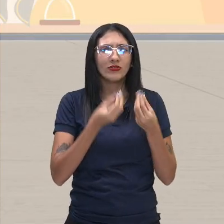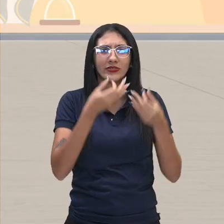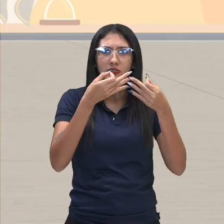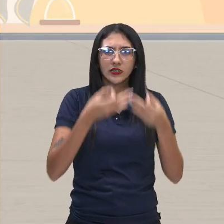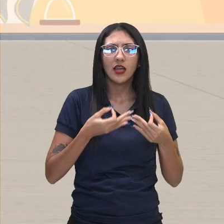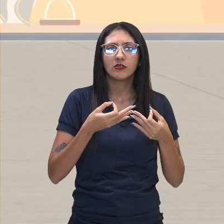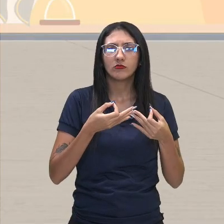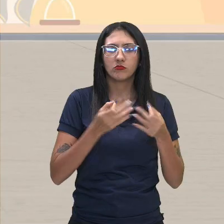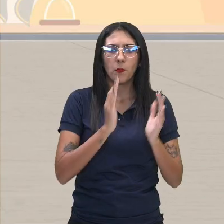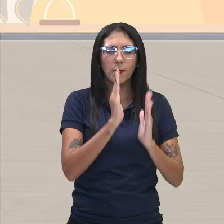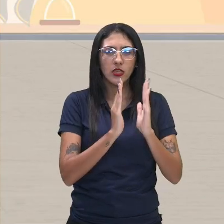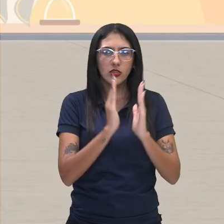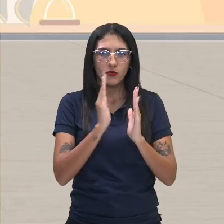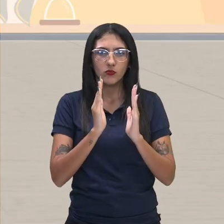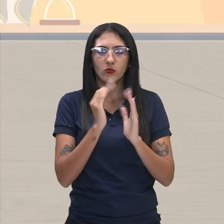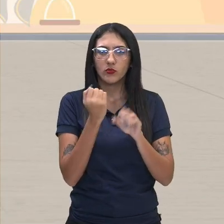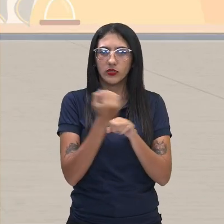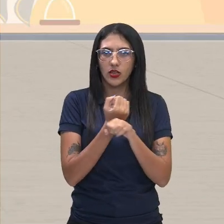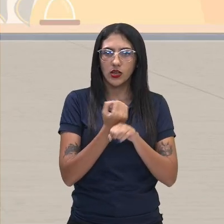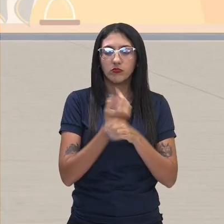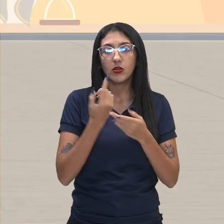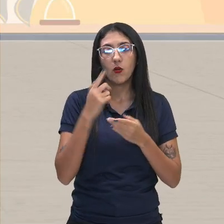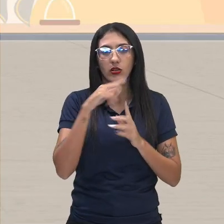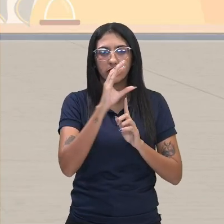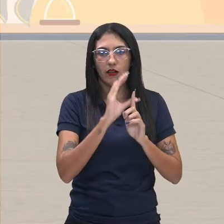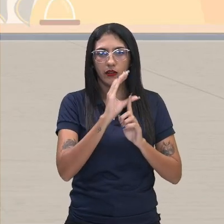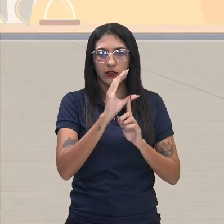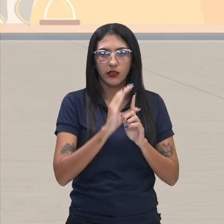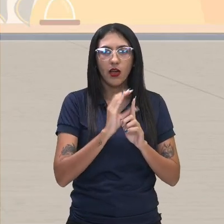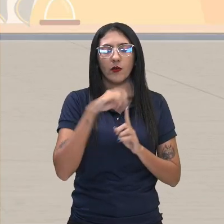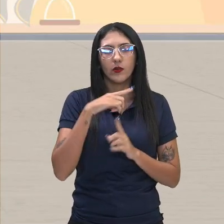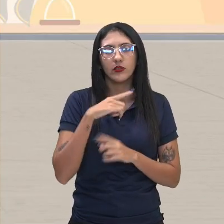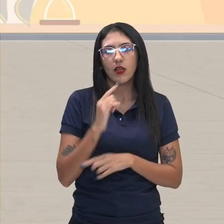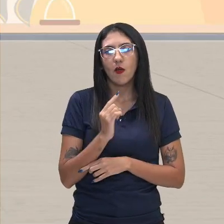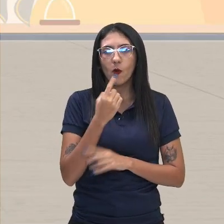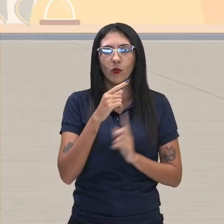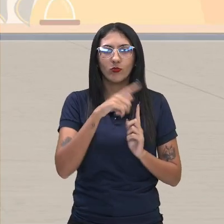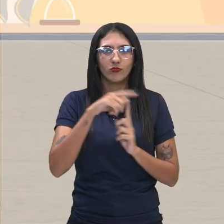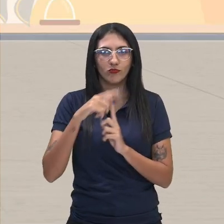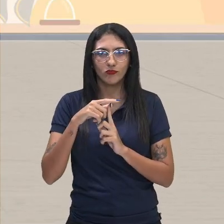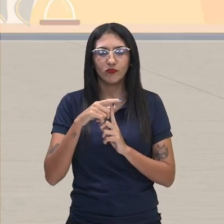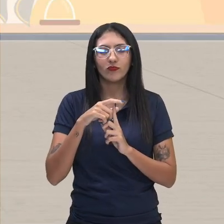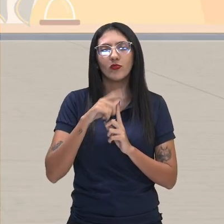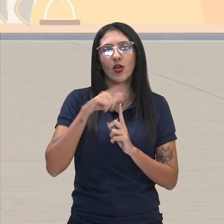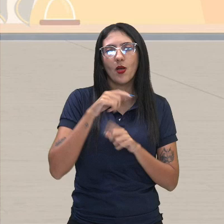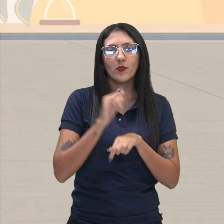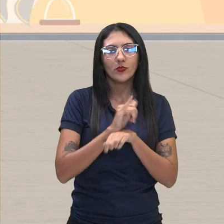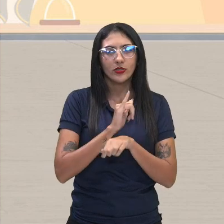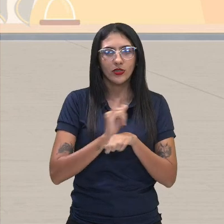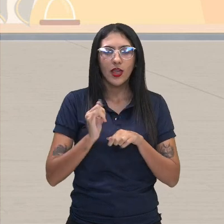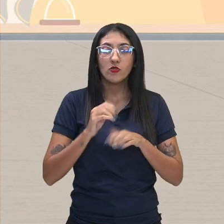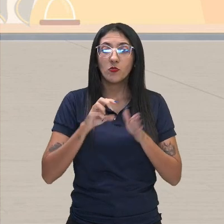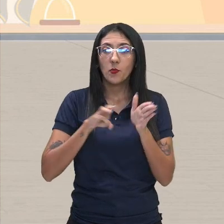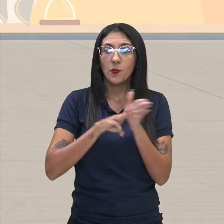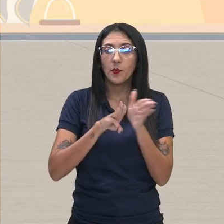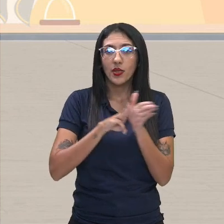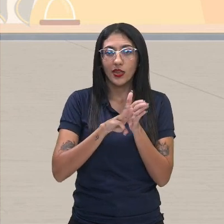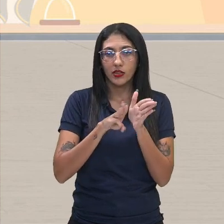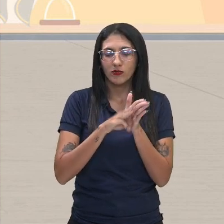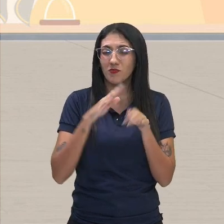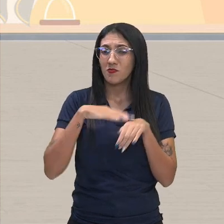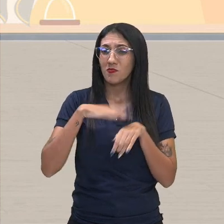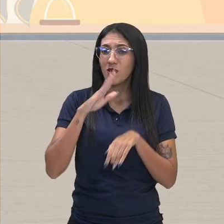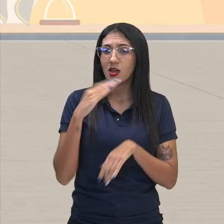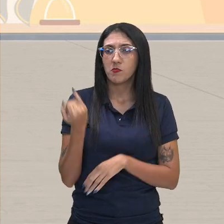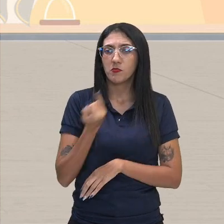na passagem do tempo. E o calendário é a unidade, né, que é uma das mais